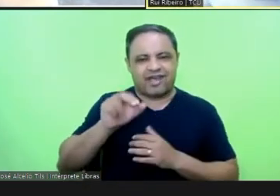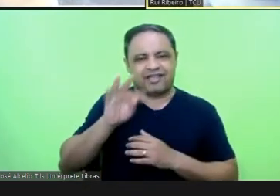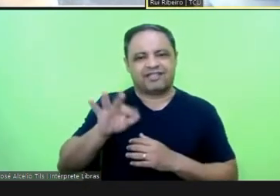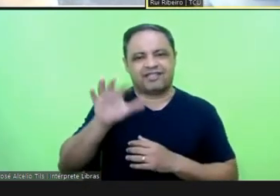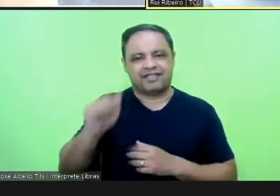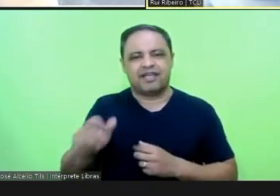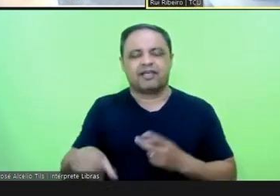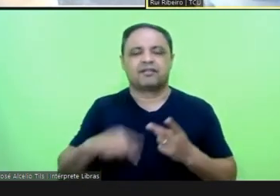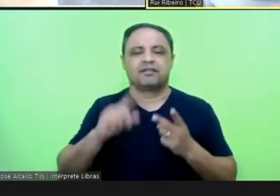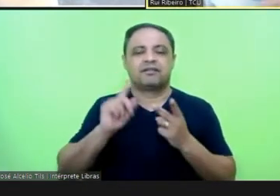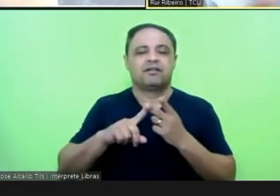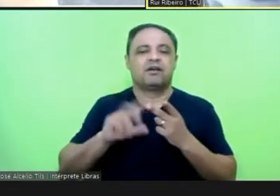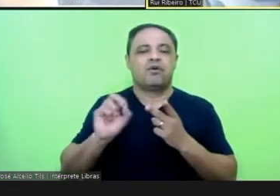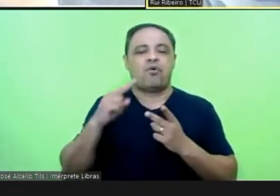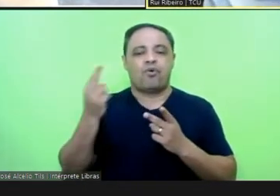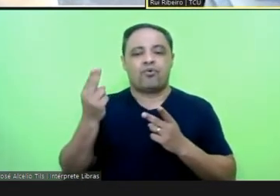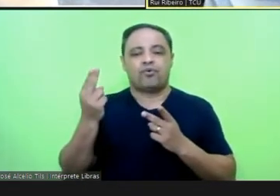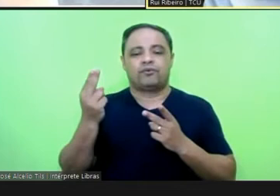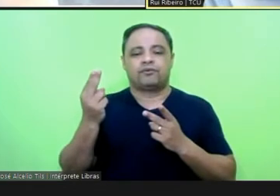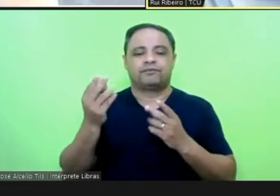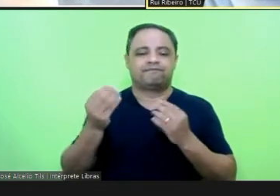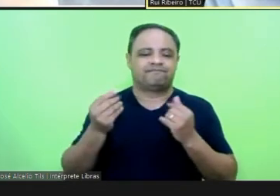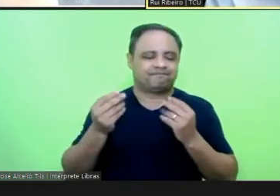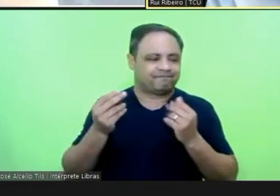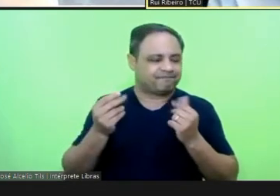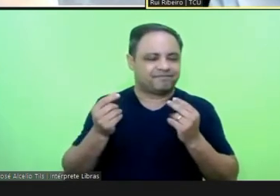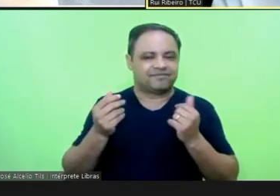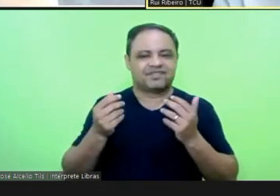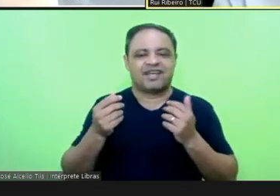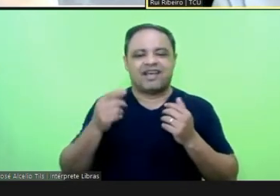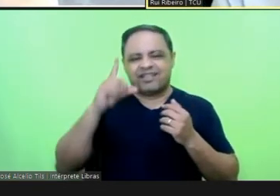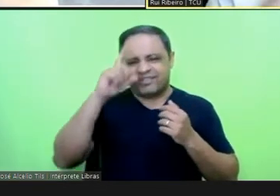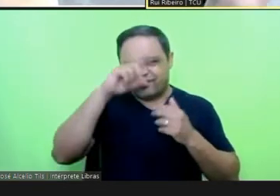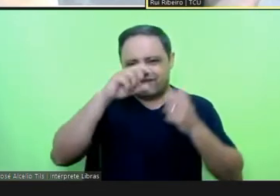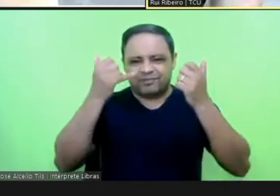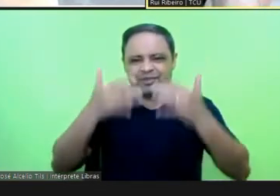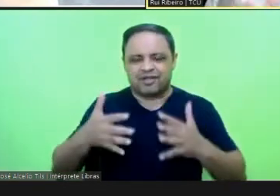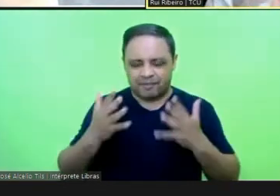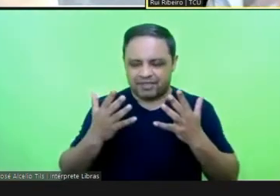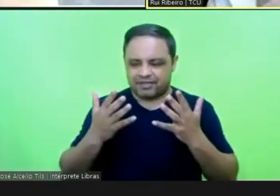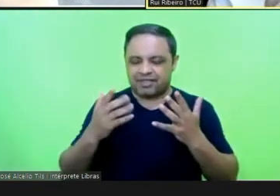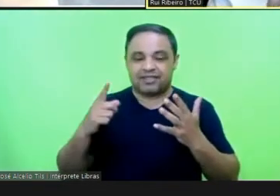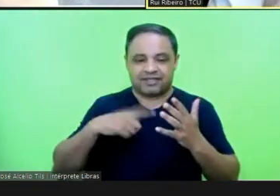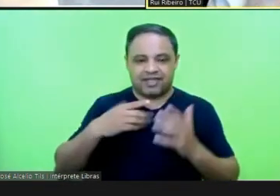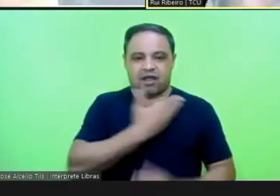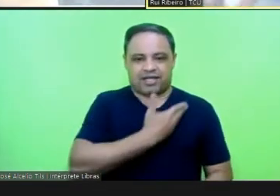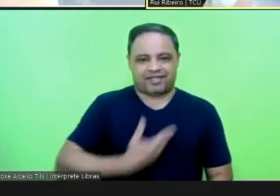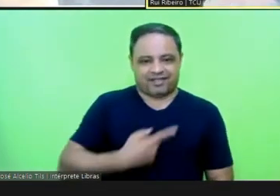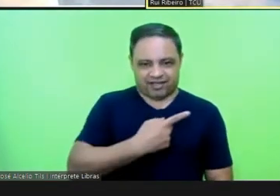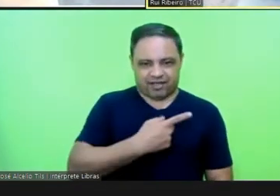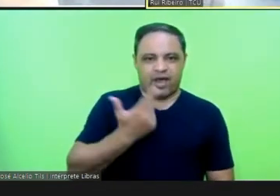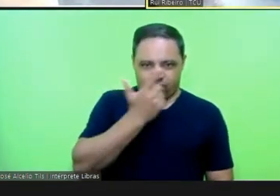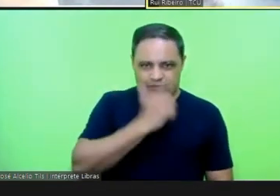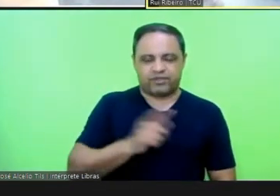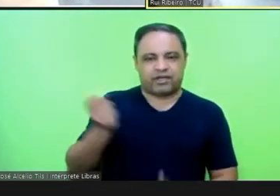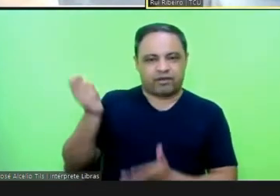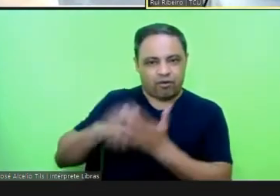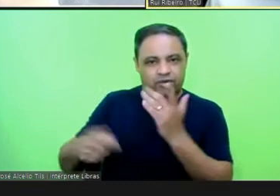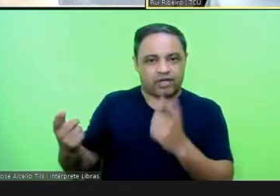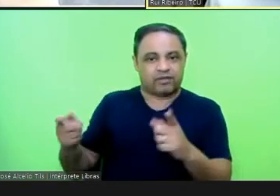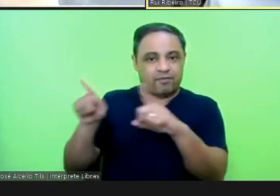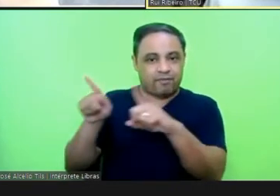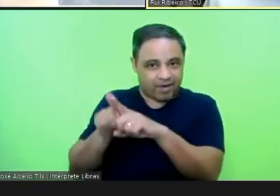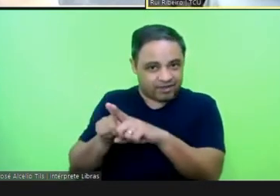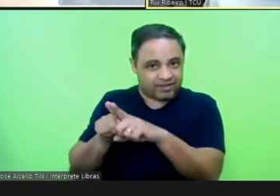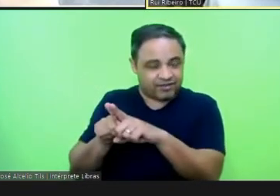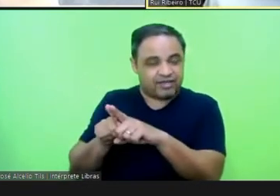com uma... Enfim, é difícil escrever, mas é a situação em que a estatal ela consegue contratar um parceiro para ela